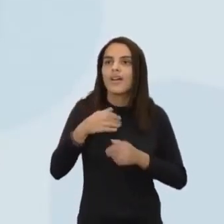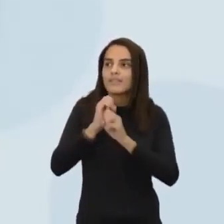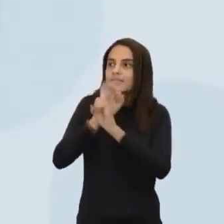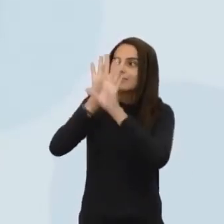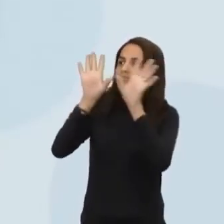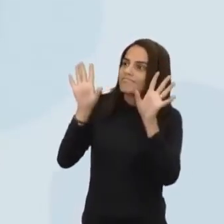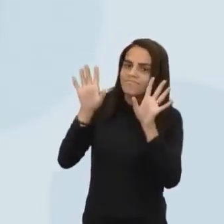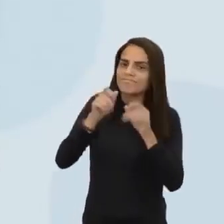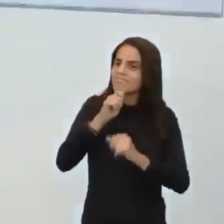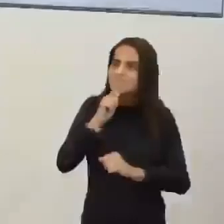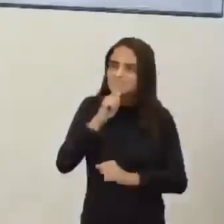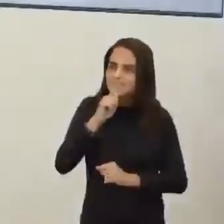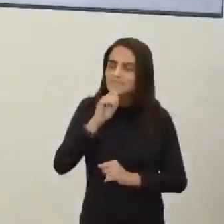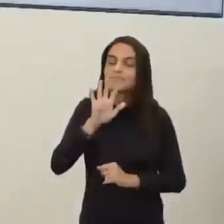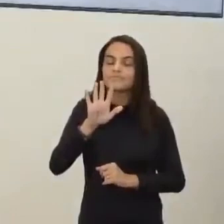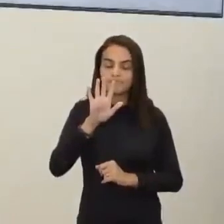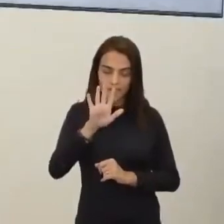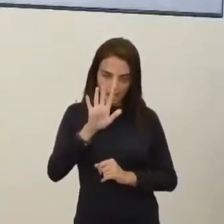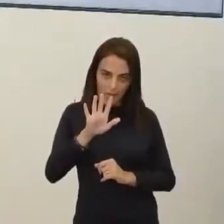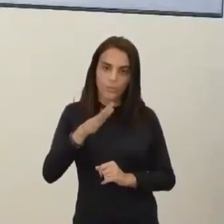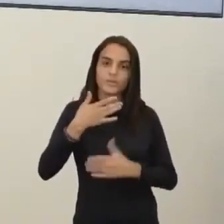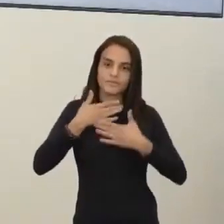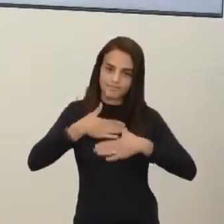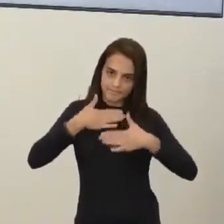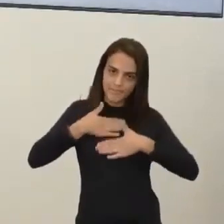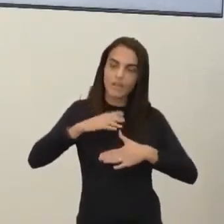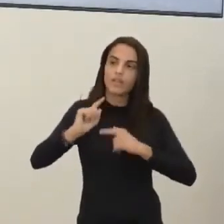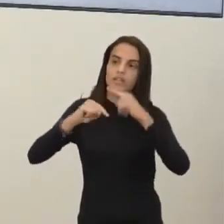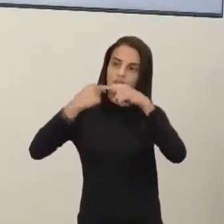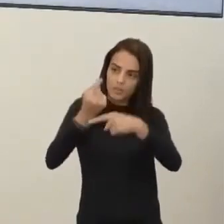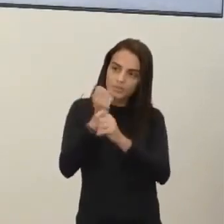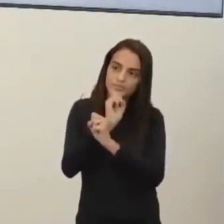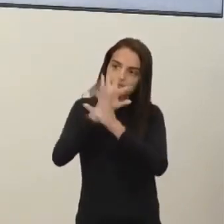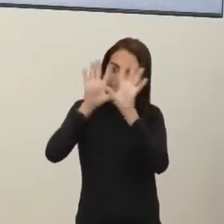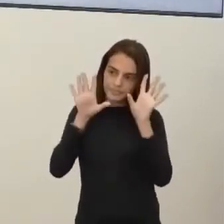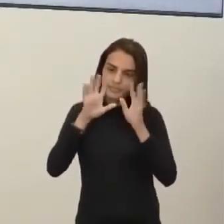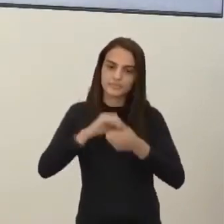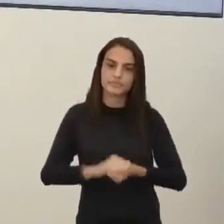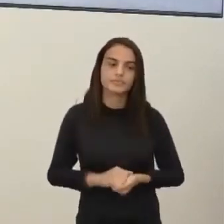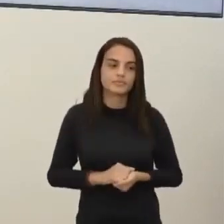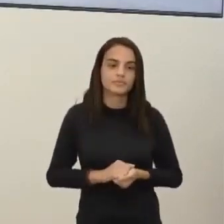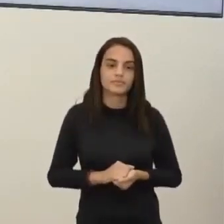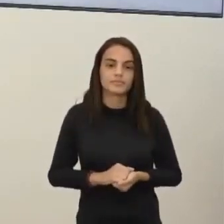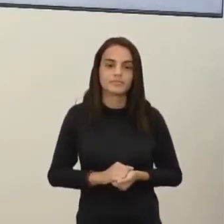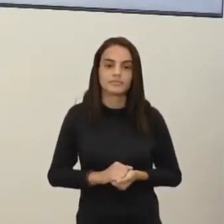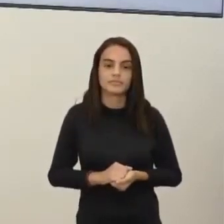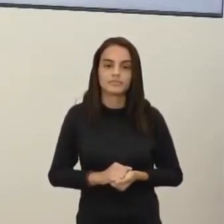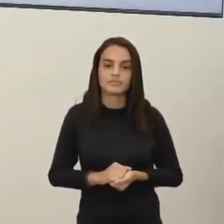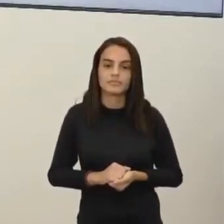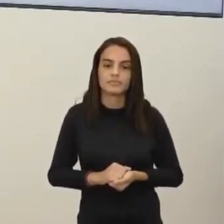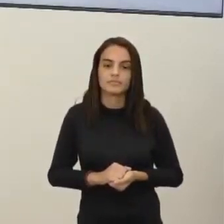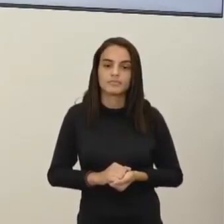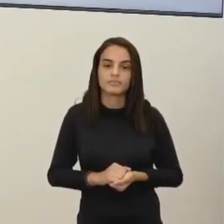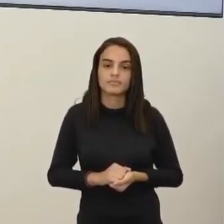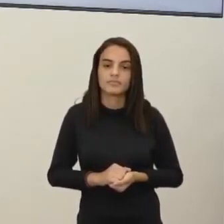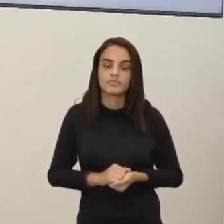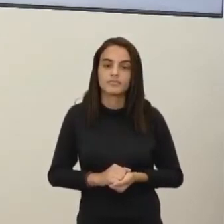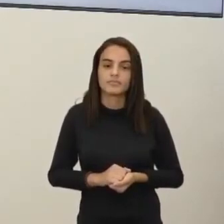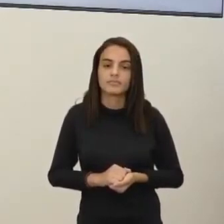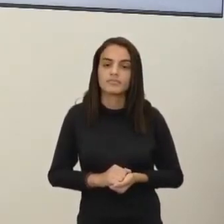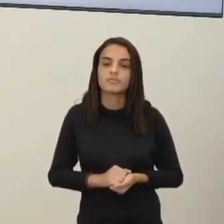É porque vai ficar claro, bem claro depois. Eu não quero dar spoiler, por isso que eu estou segurando aqui as pontas.